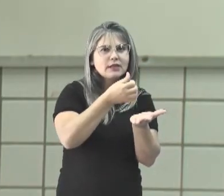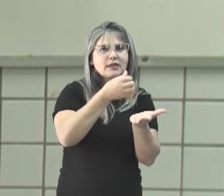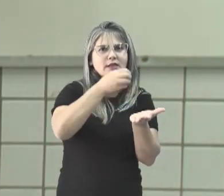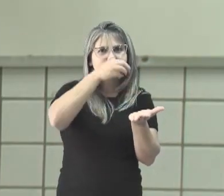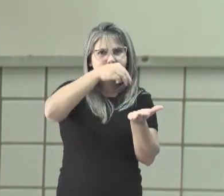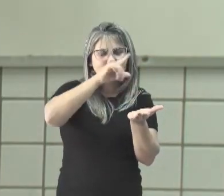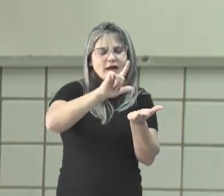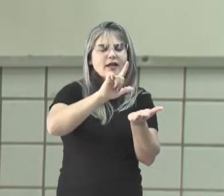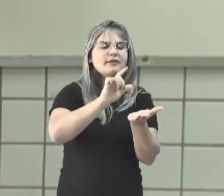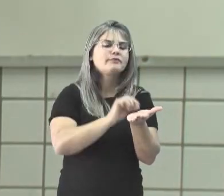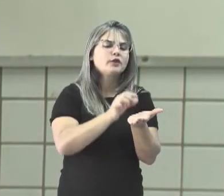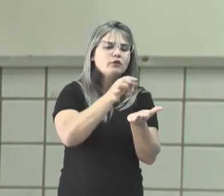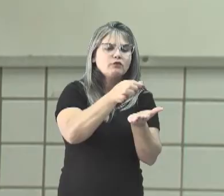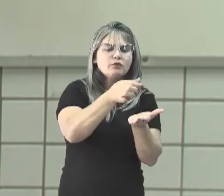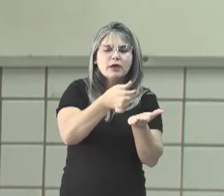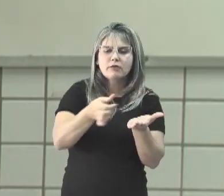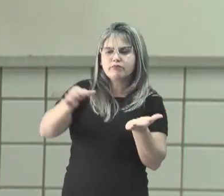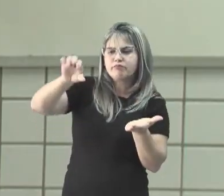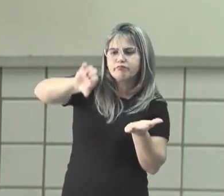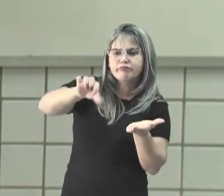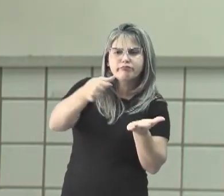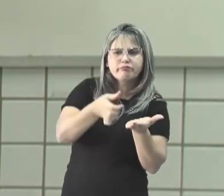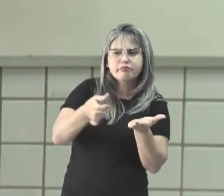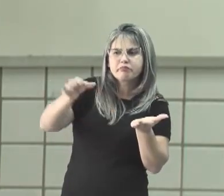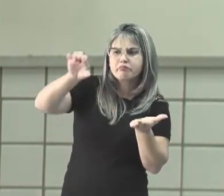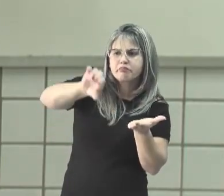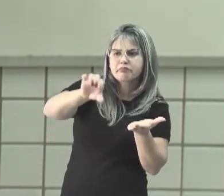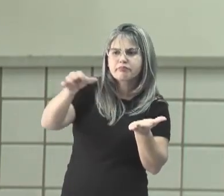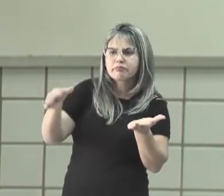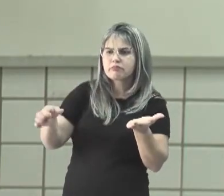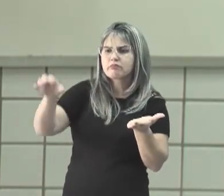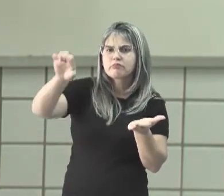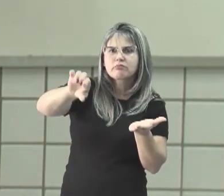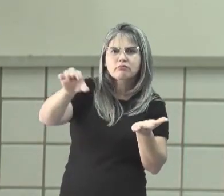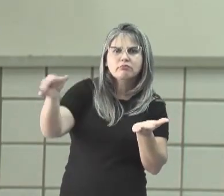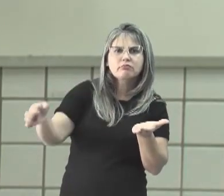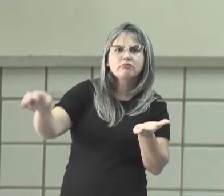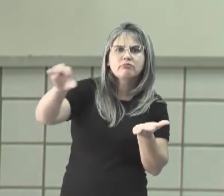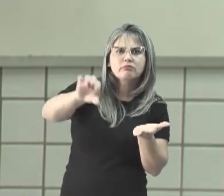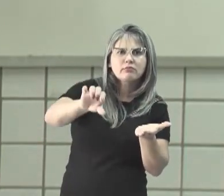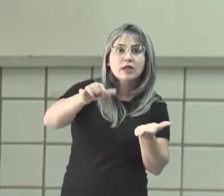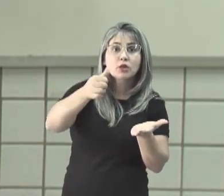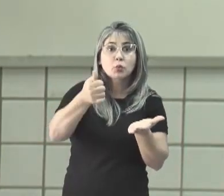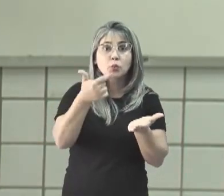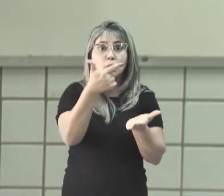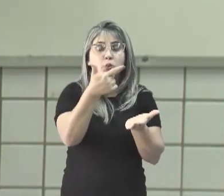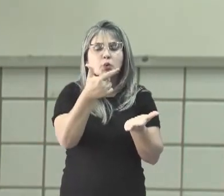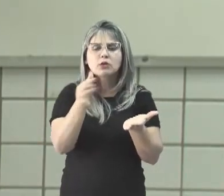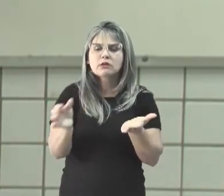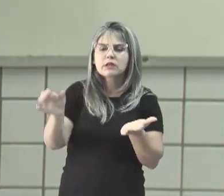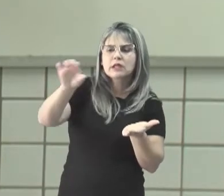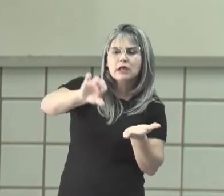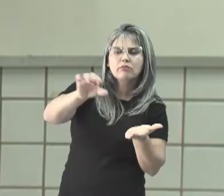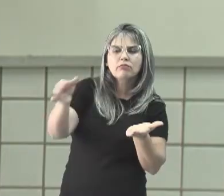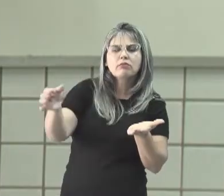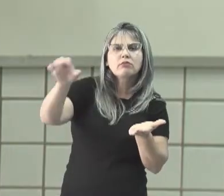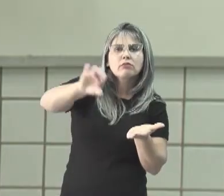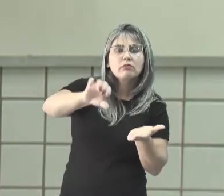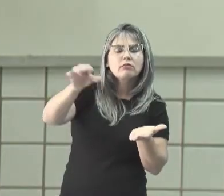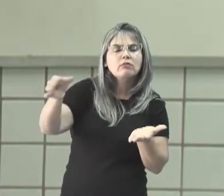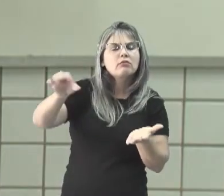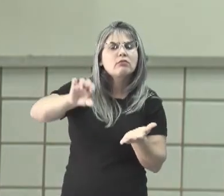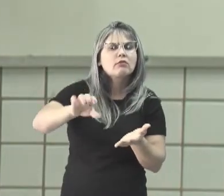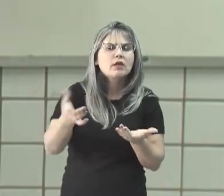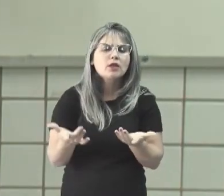vacinas aqui, e aí ele vai subir, ele quer saber que altura vai ser essa que o líquido vai alcançar, beleza? Então,